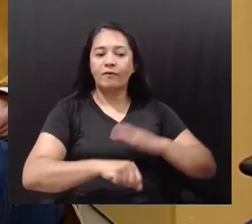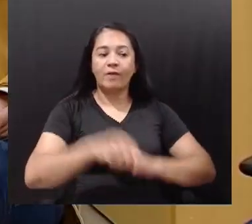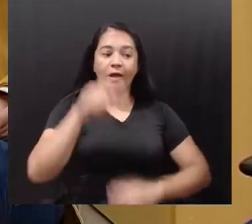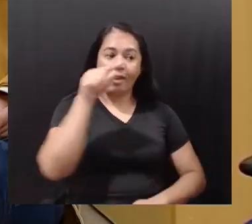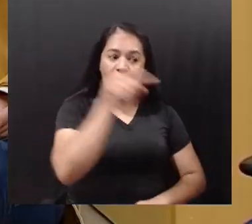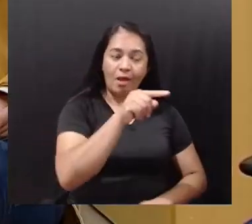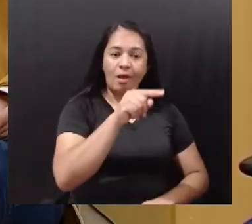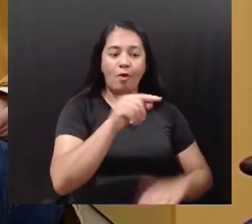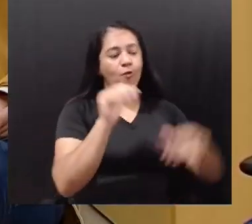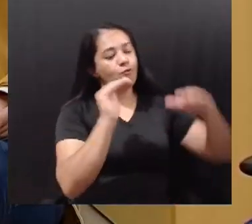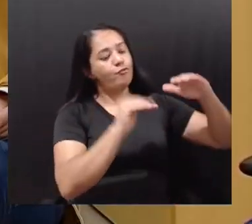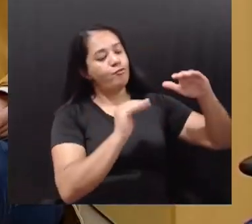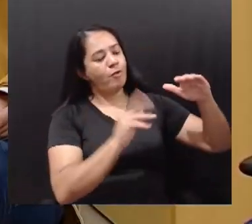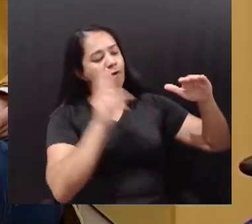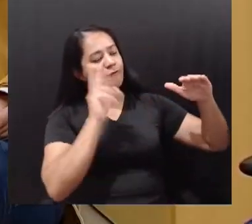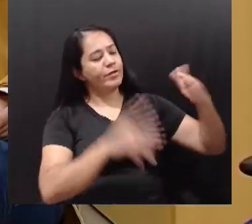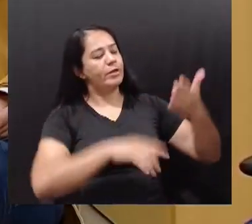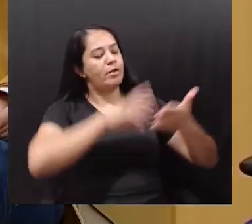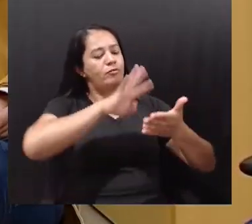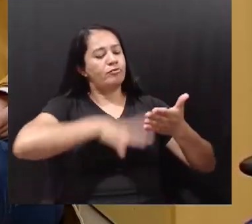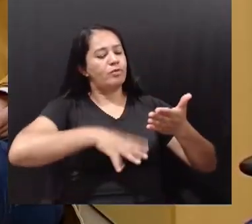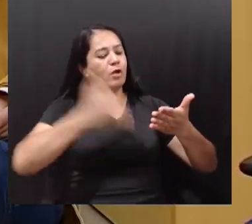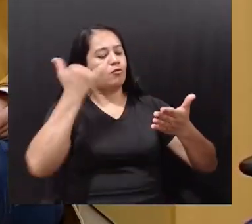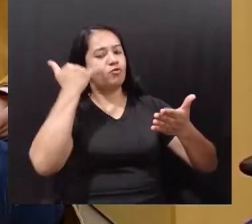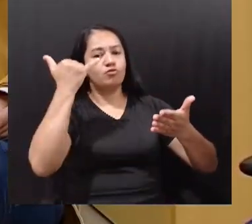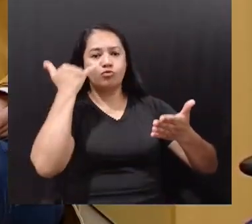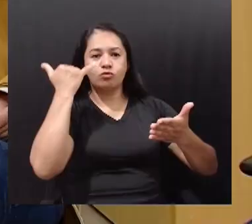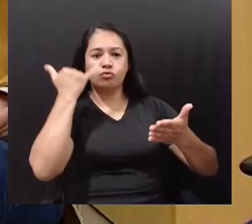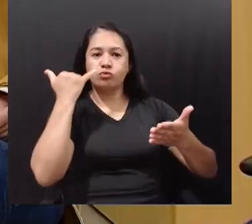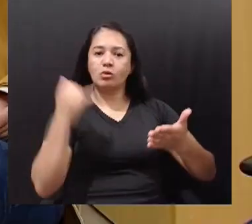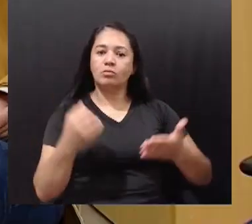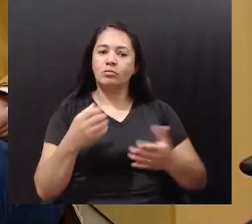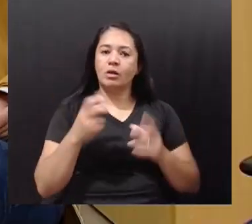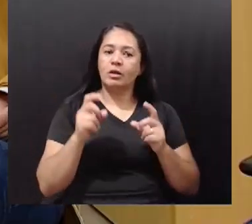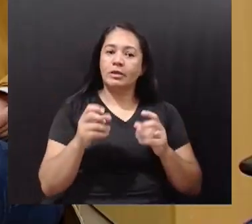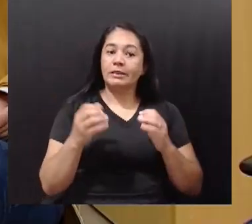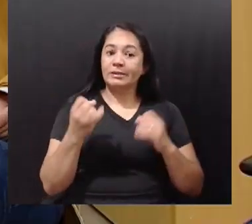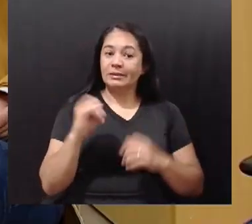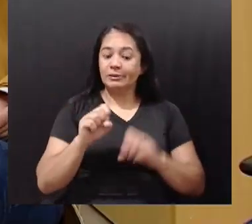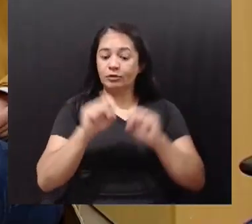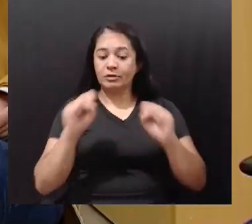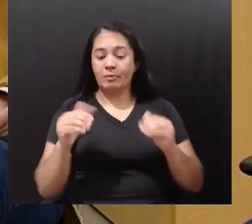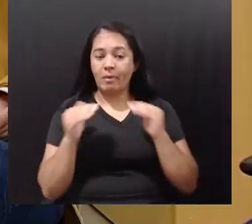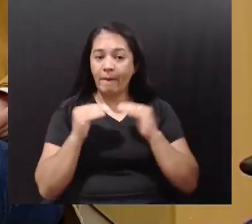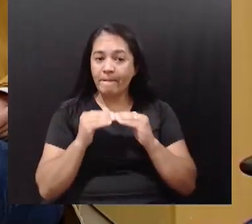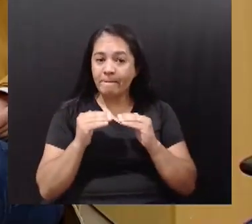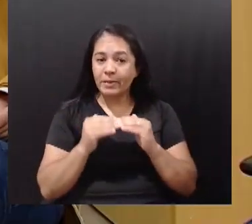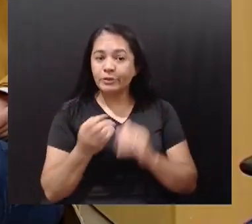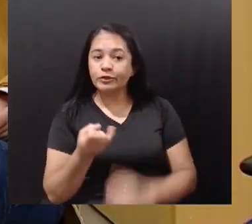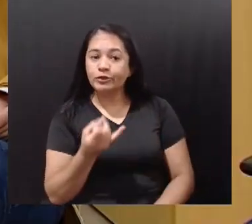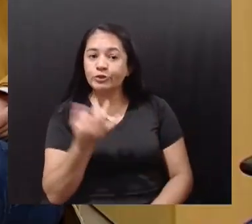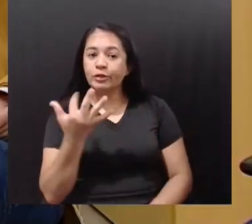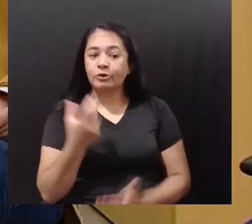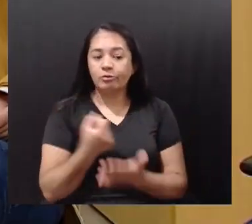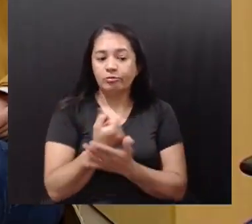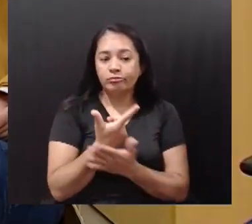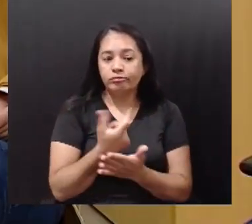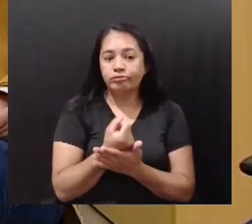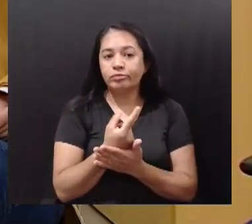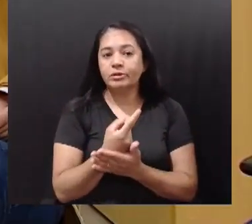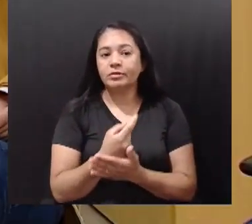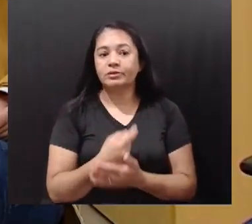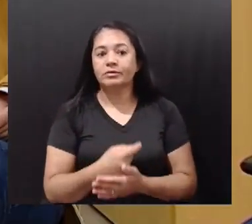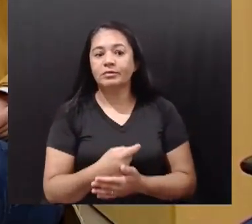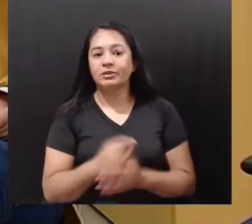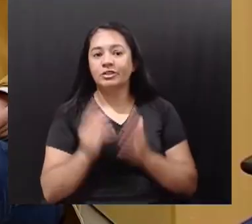verificar a nota fiscal, a informação do fornecedor, se bate com o sistema, verificar a quantidade que foi adquirida, entendeu? Então ali você vê, já tem um controle